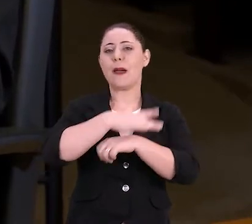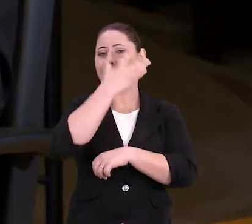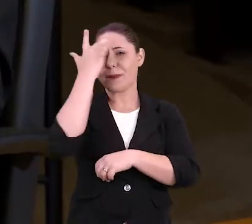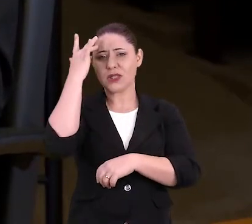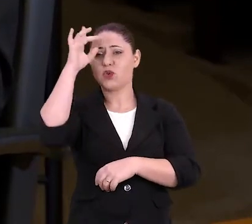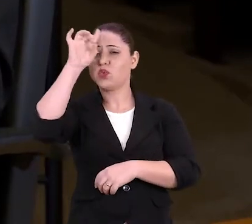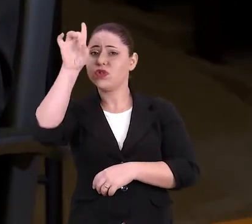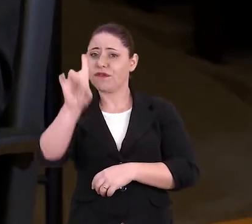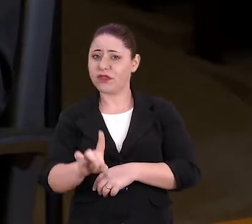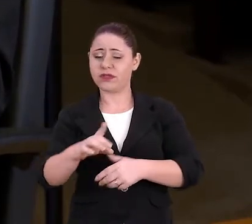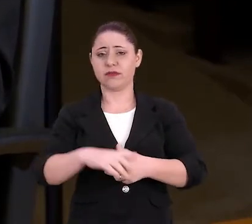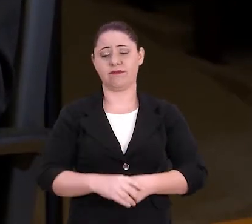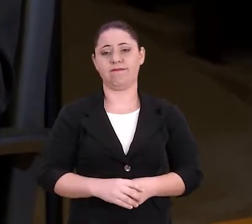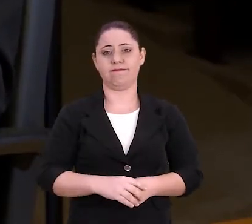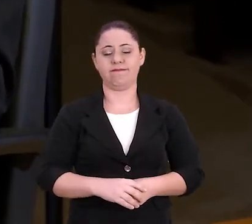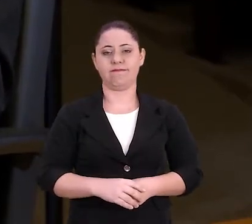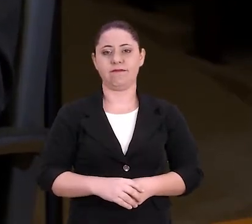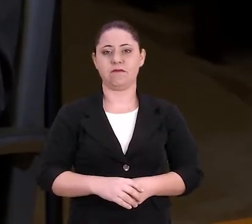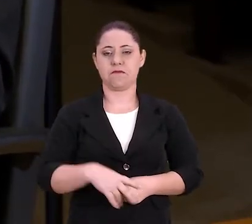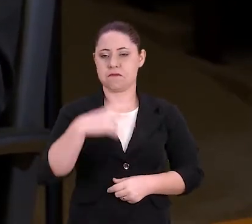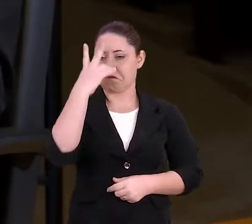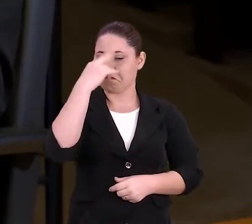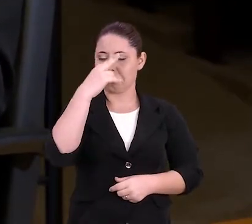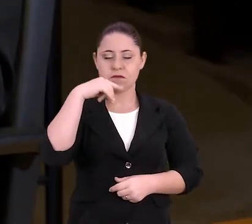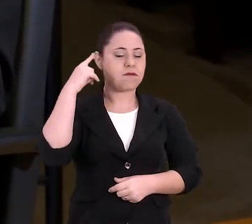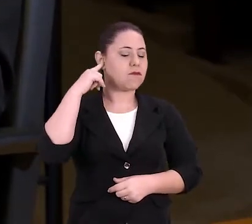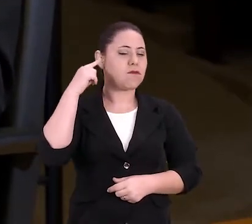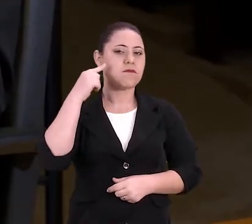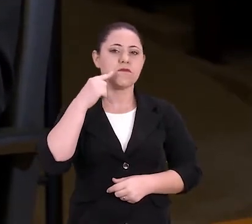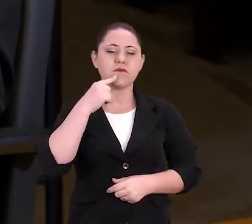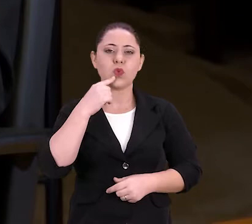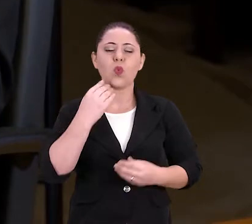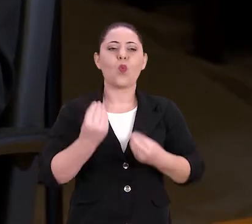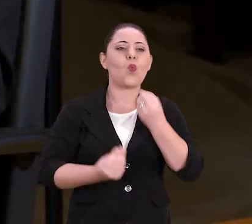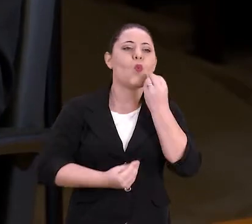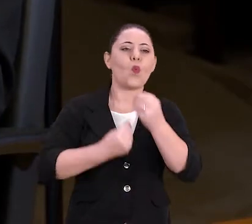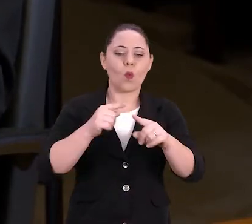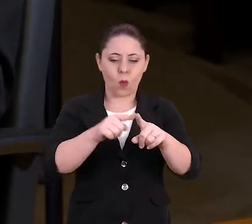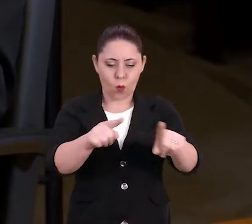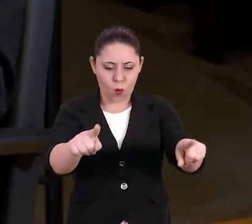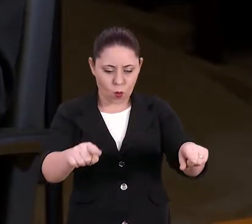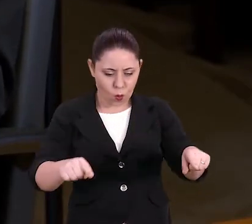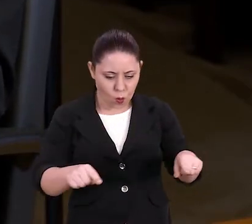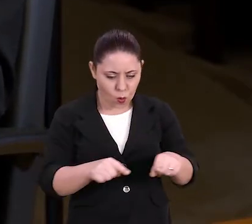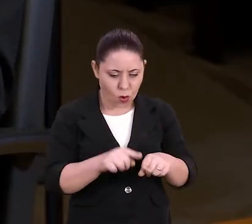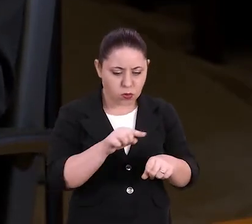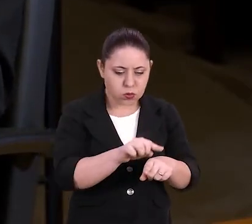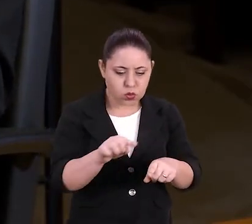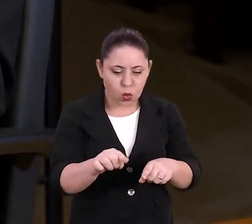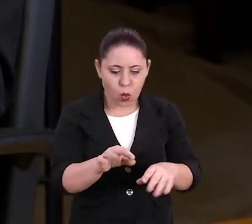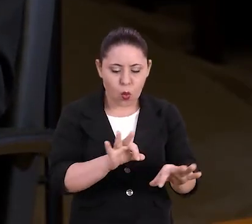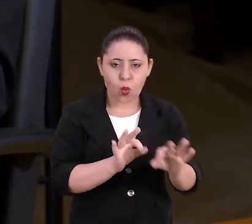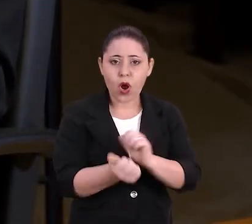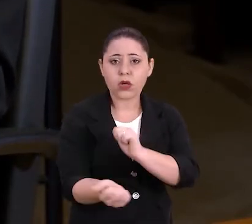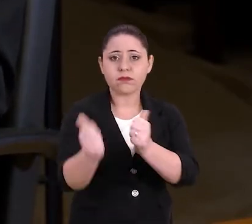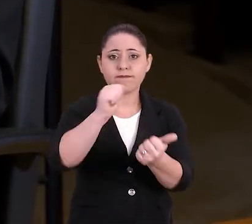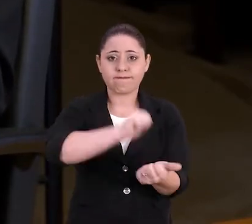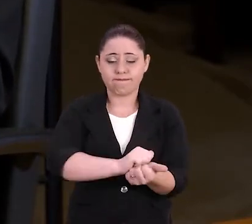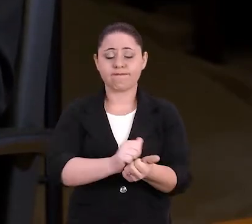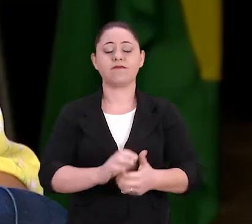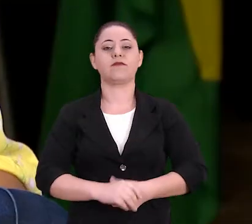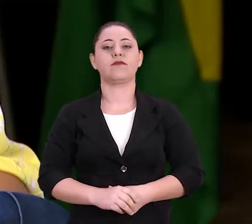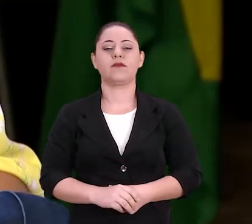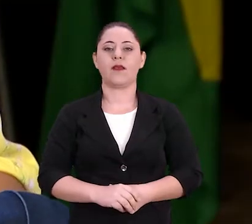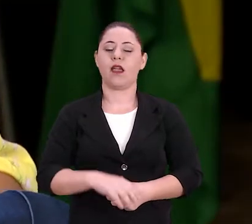para as pessoas com deficiência, seja ela visual, auditiva, como que a urna é adaptada para esse tipo de